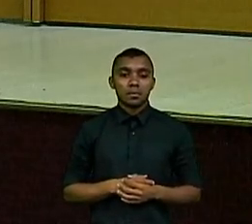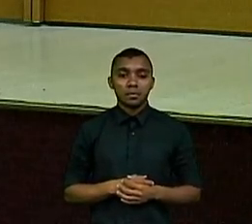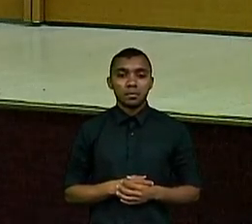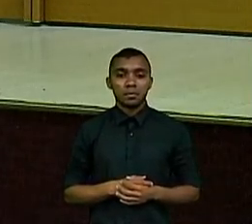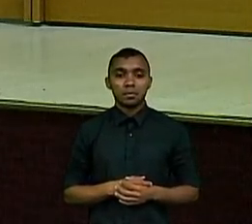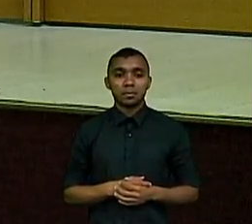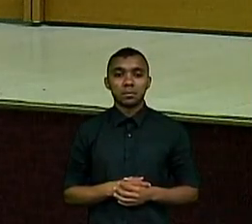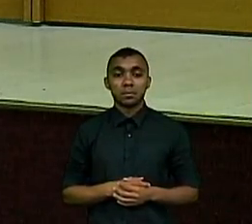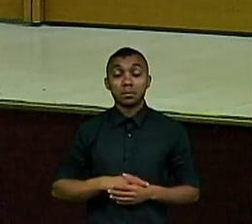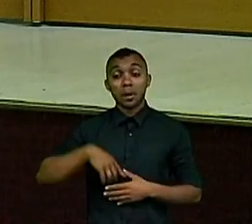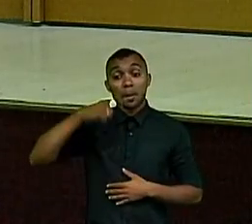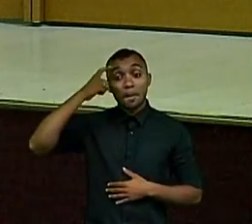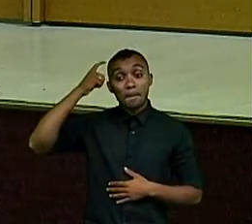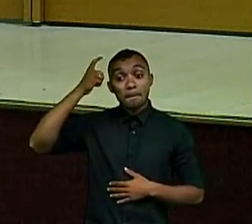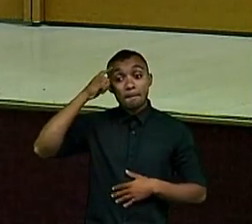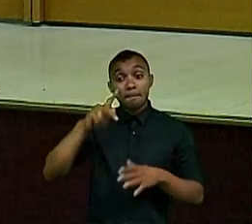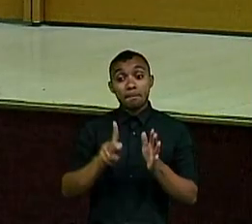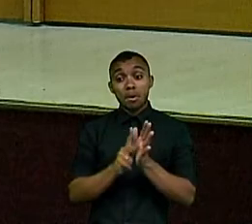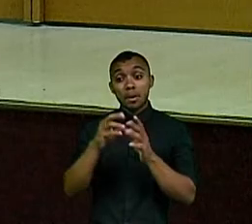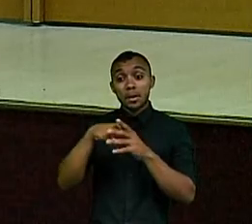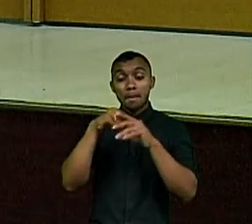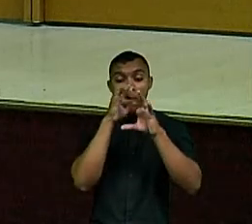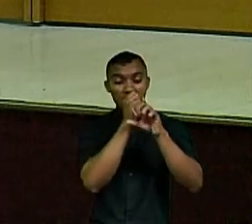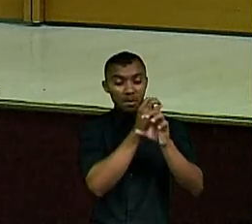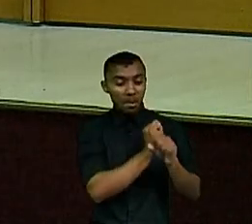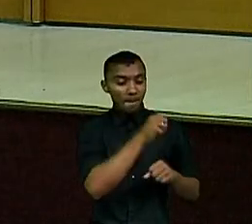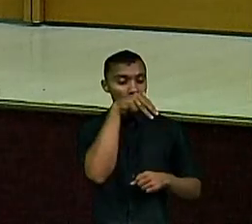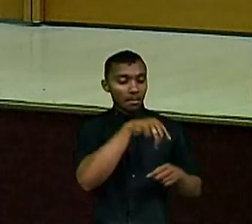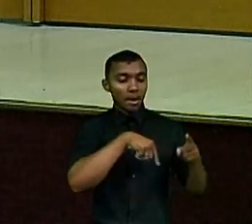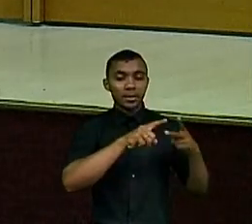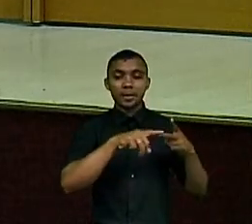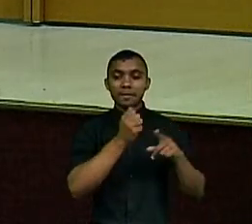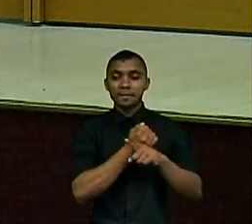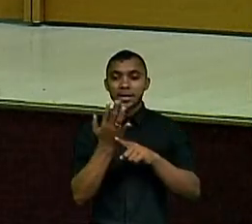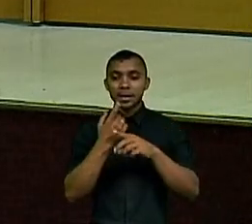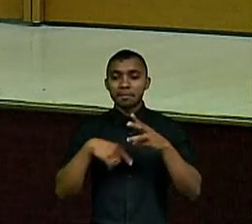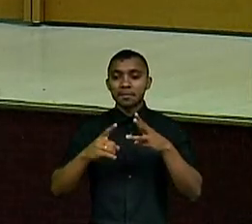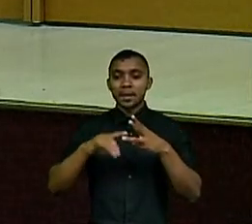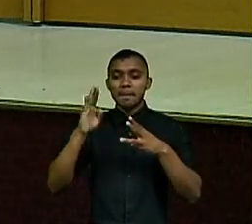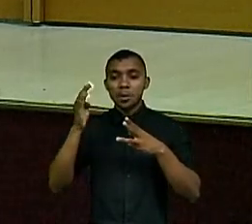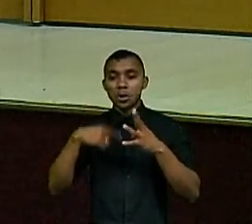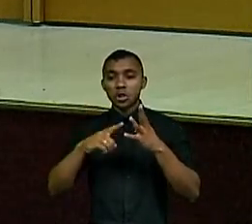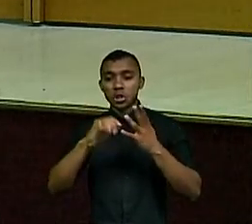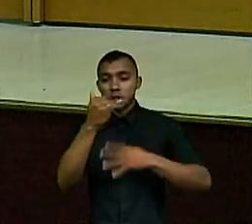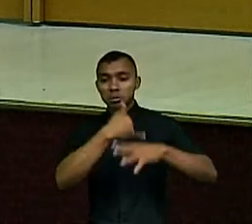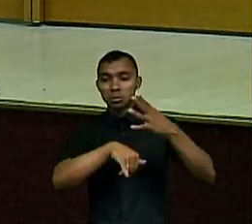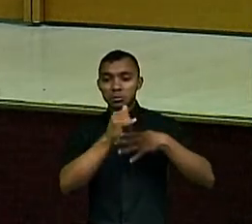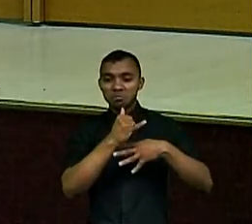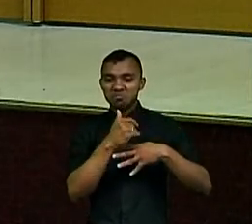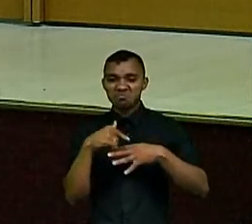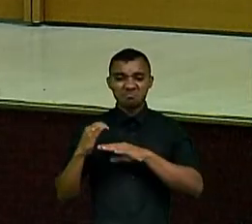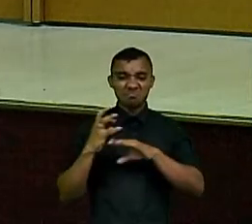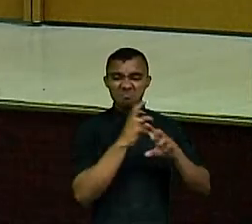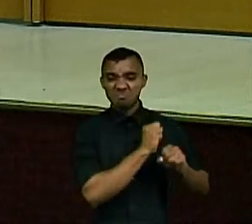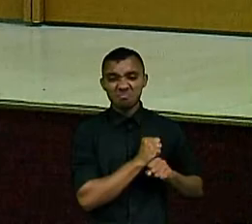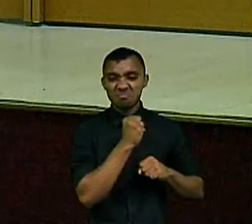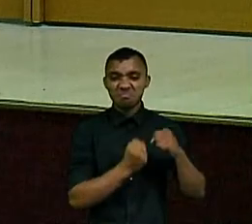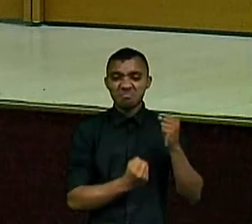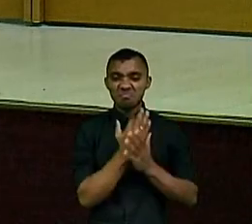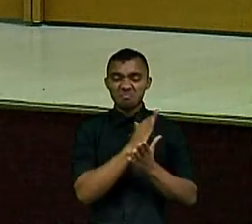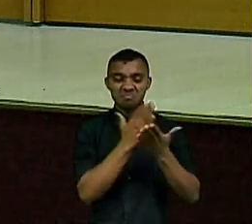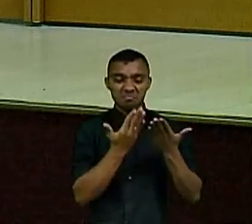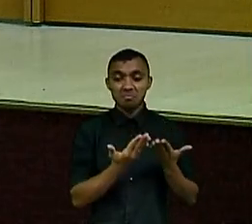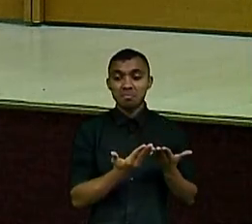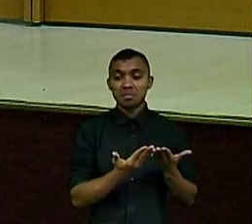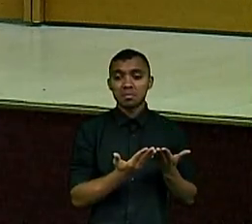pensamento científico da matemática da física da biologia da botânica da química vamos reunir uma obra Professor